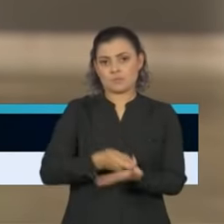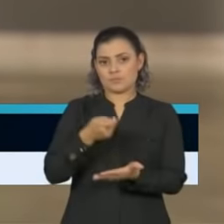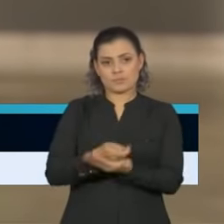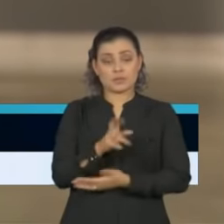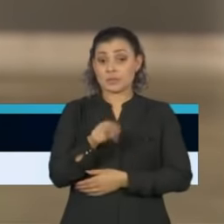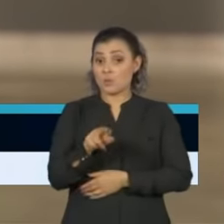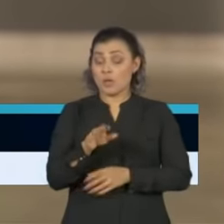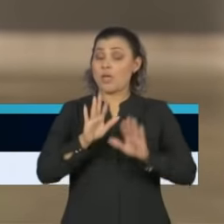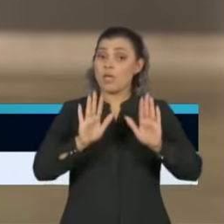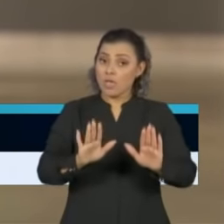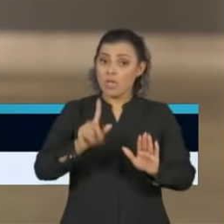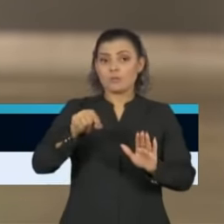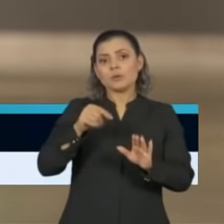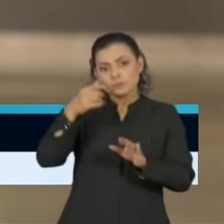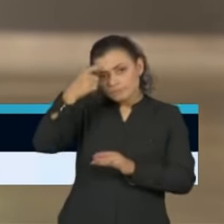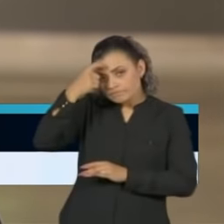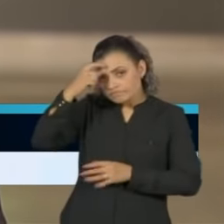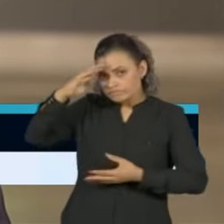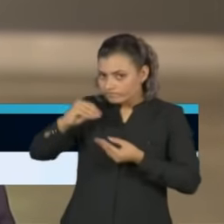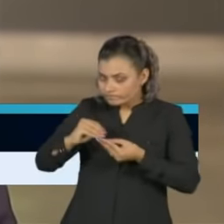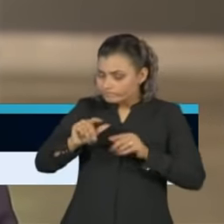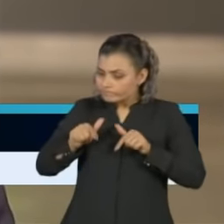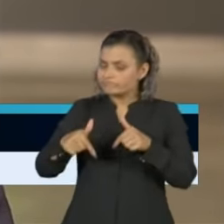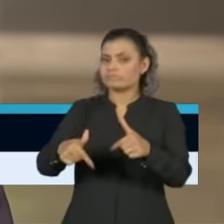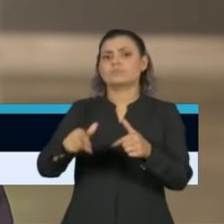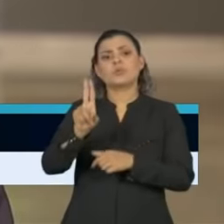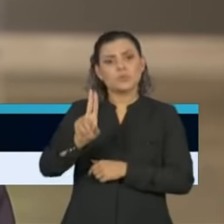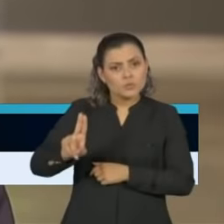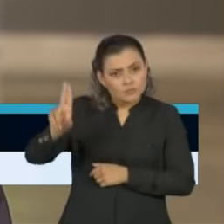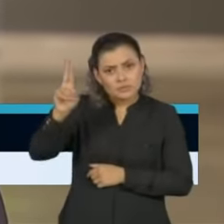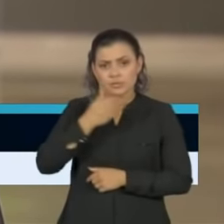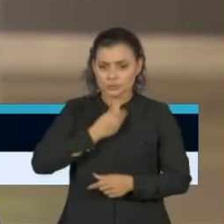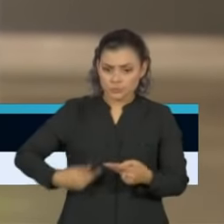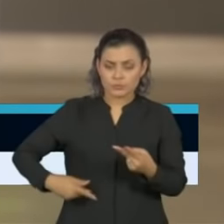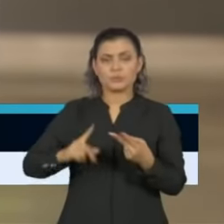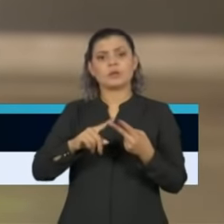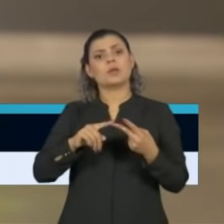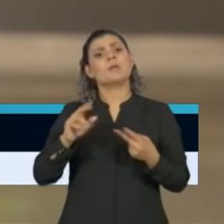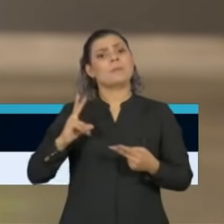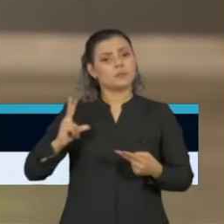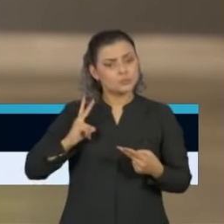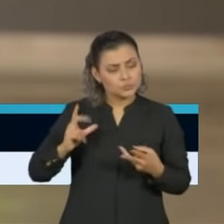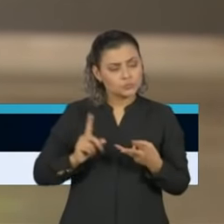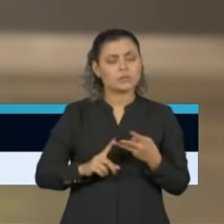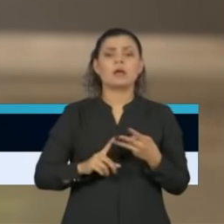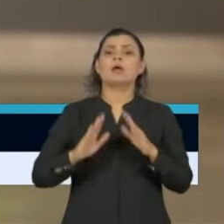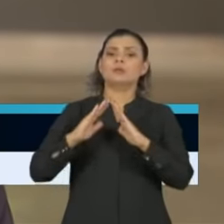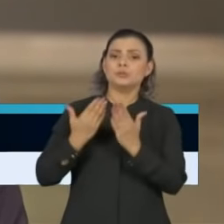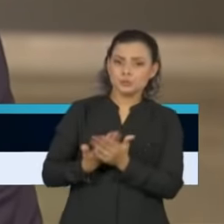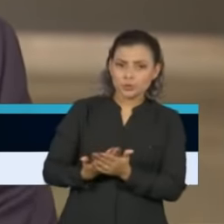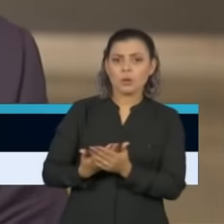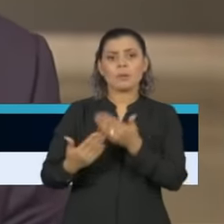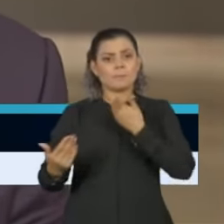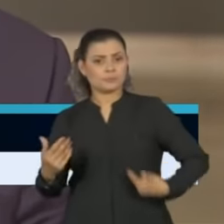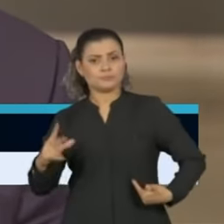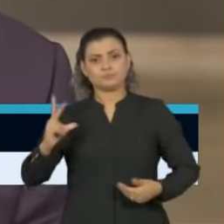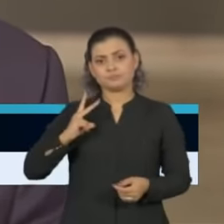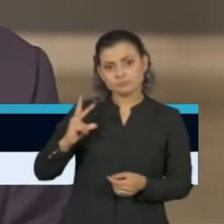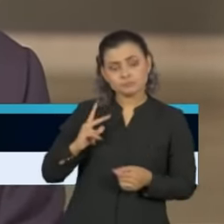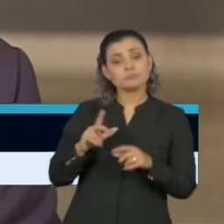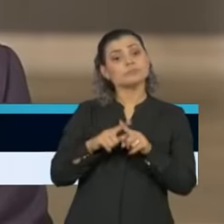mas uma recomendação de bom senso para que universidades públicas, universidades privadas, escolas e colégios